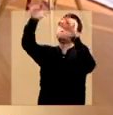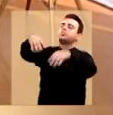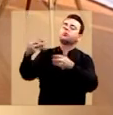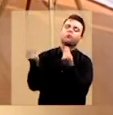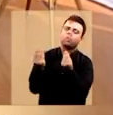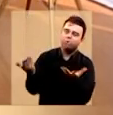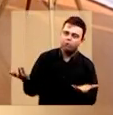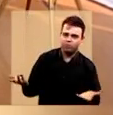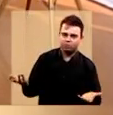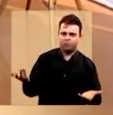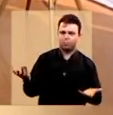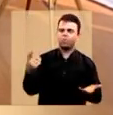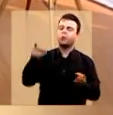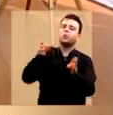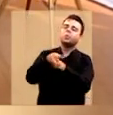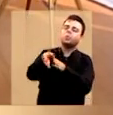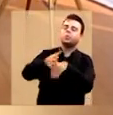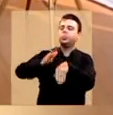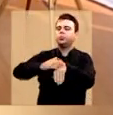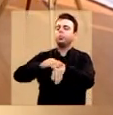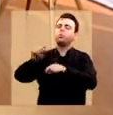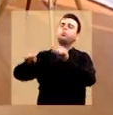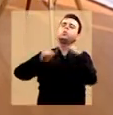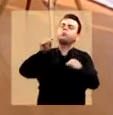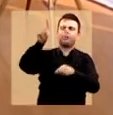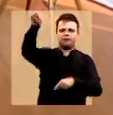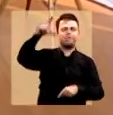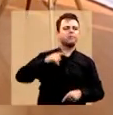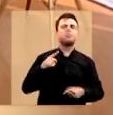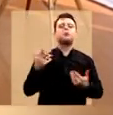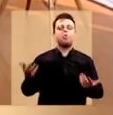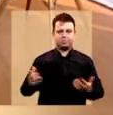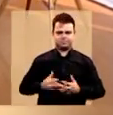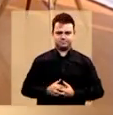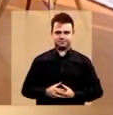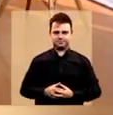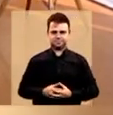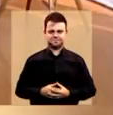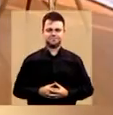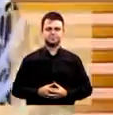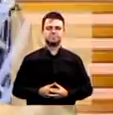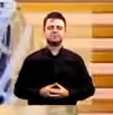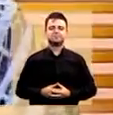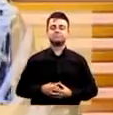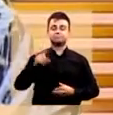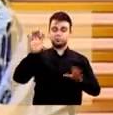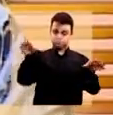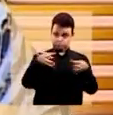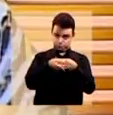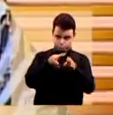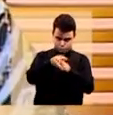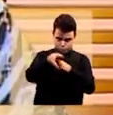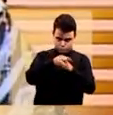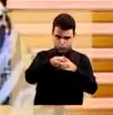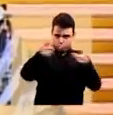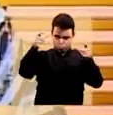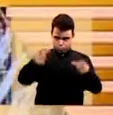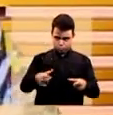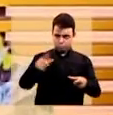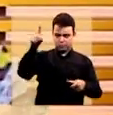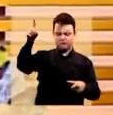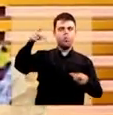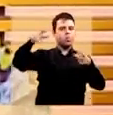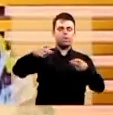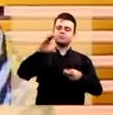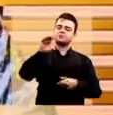abertas. Que tipo de orientação, de amparo vocês oferecem lá? O conselho está lá no